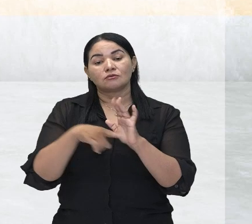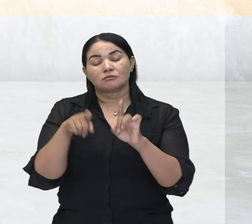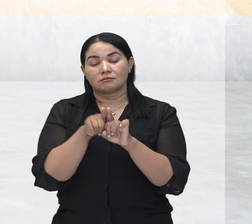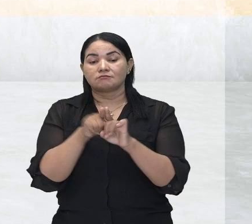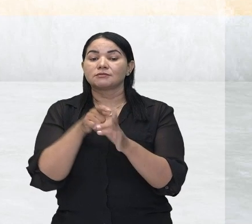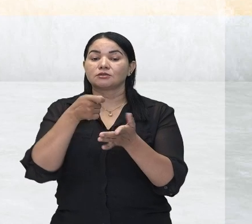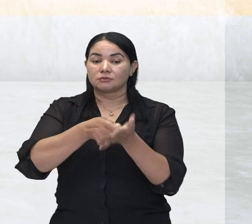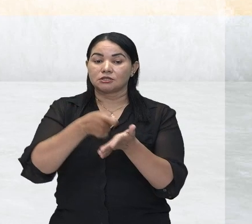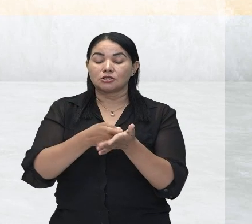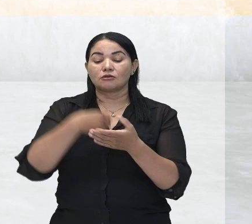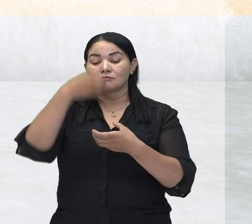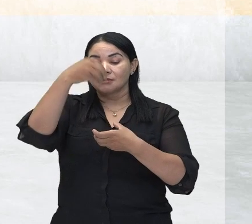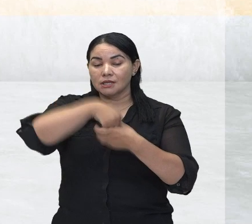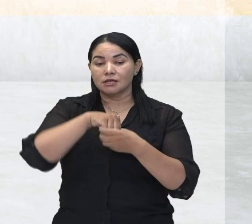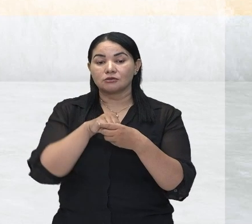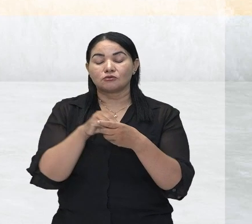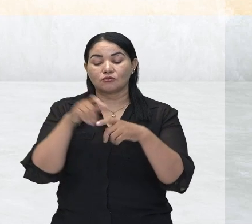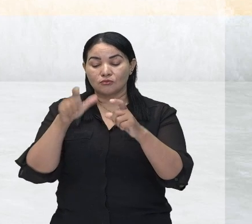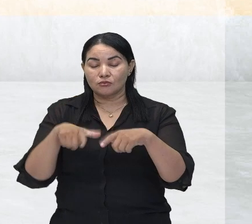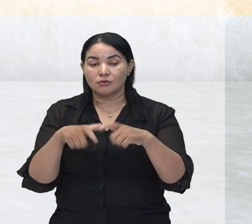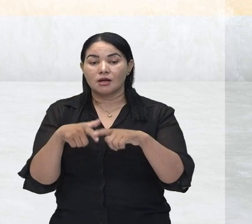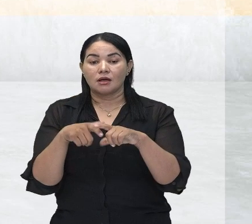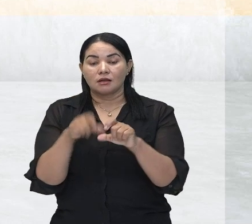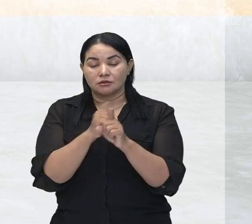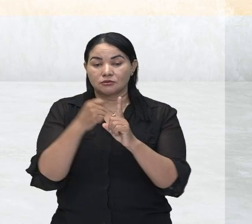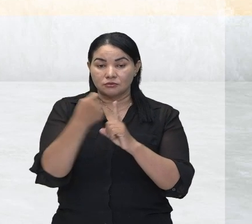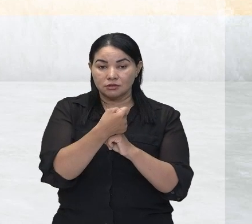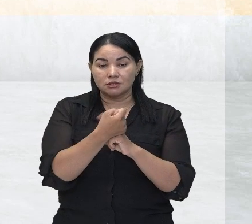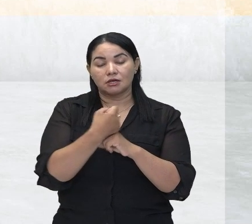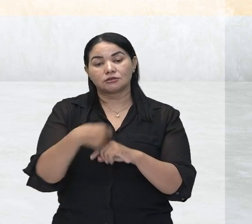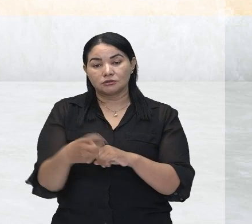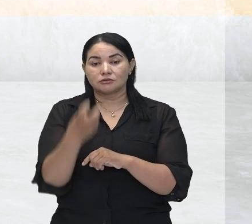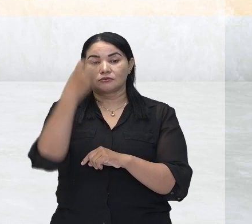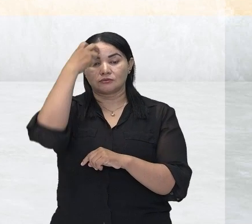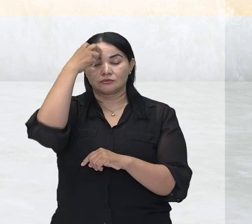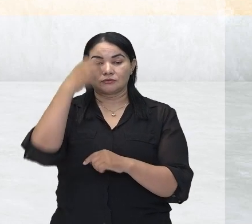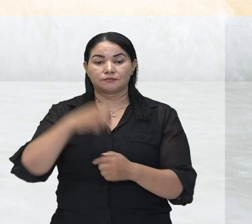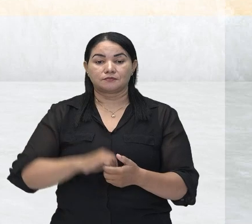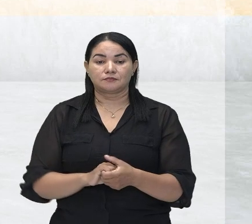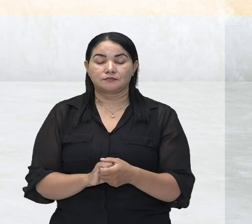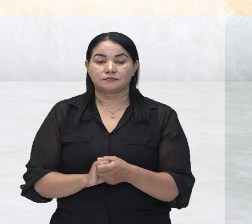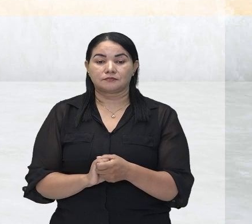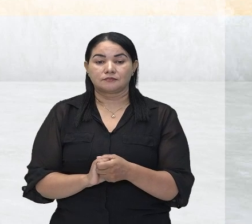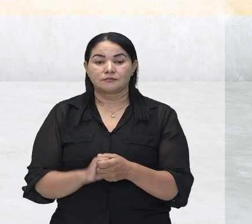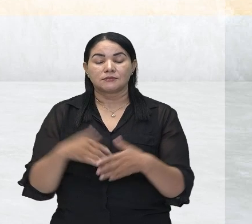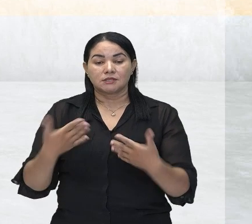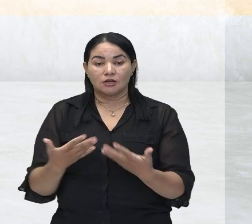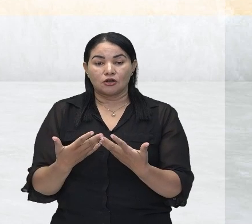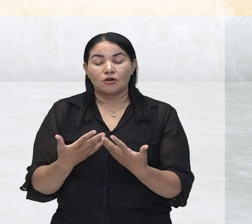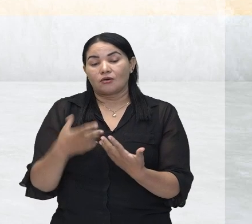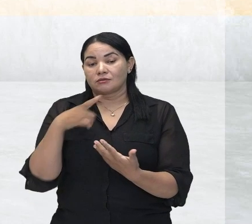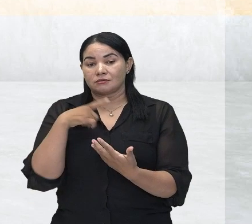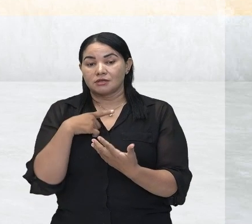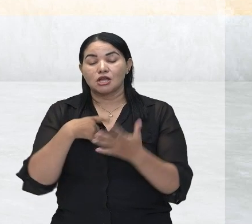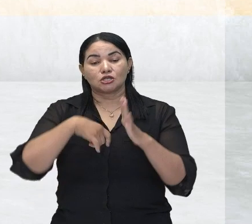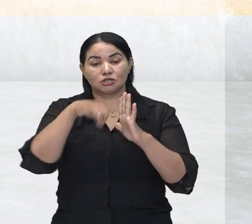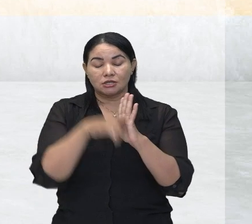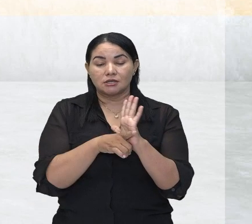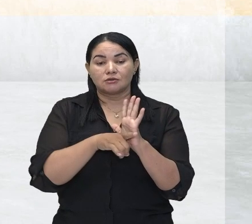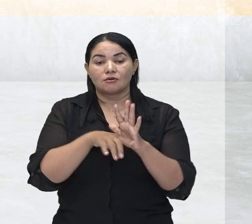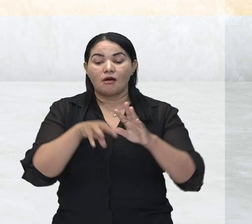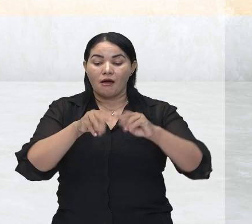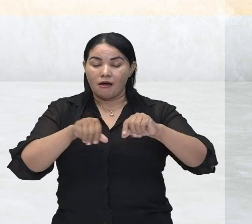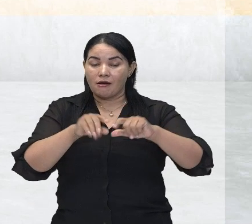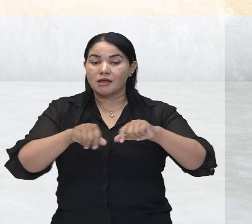daquela sociedade, daquela cultura. É por isso que nós temos direito à terra, tem direito,